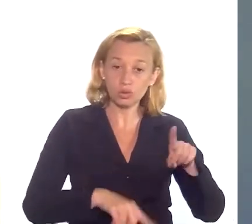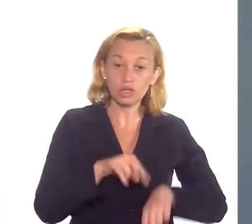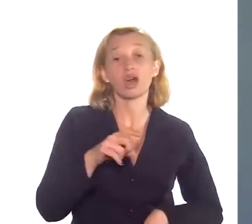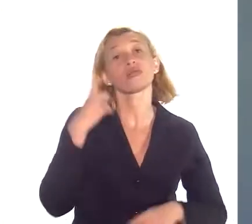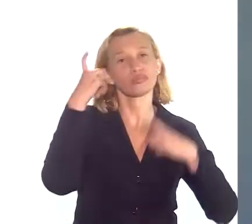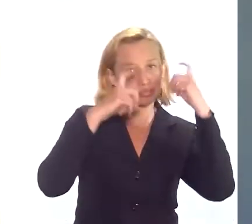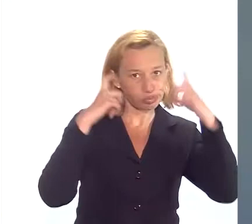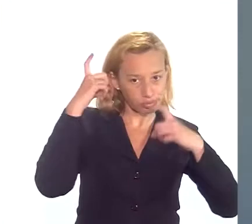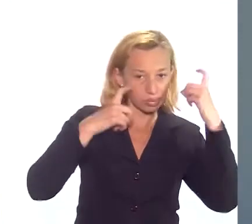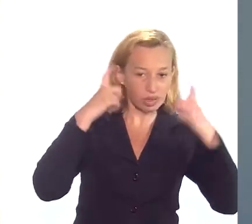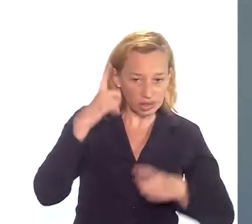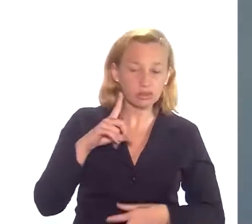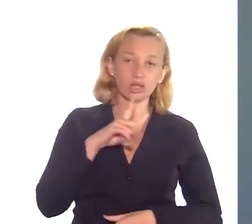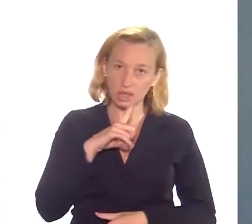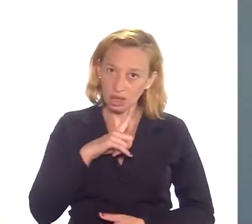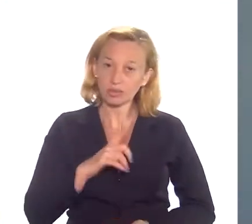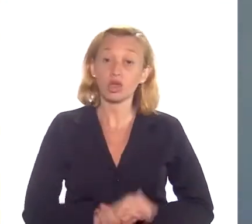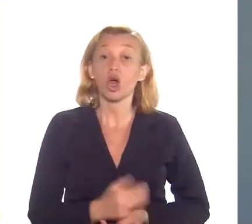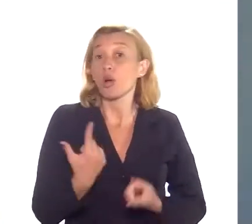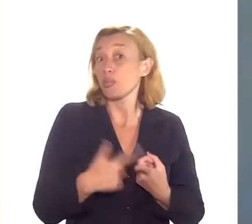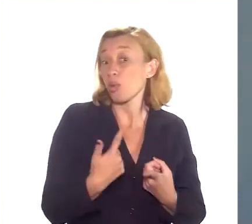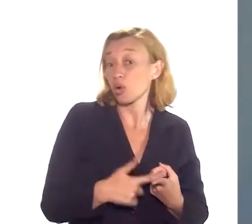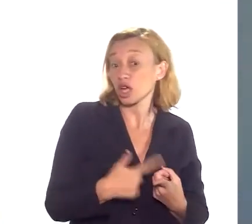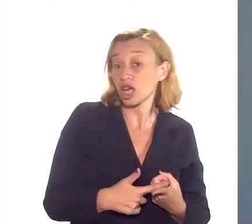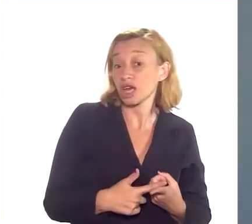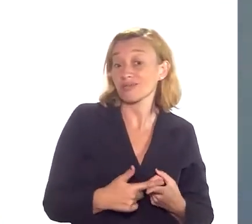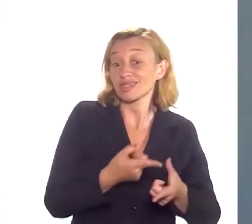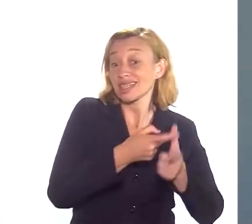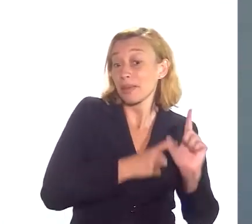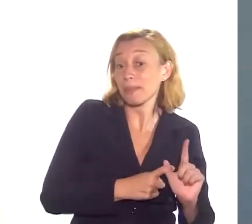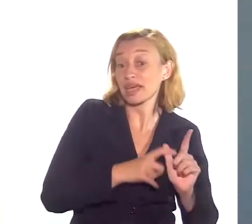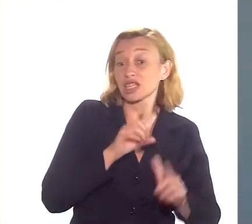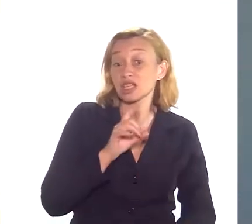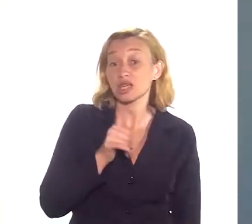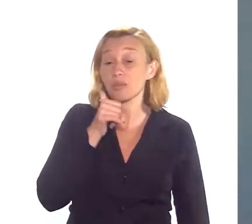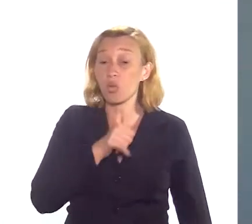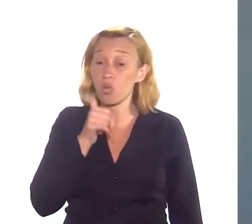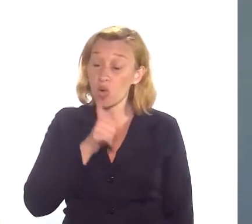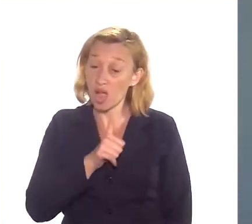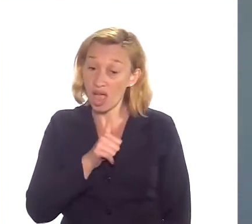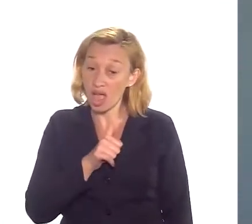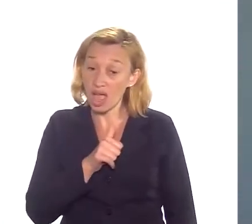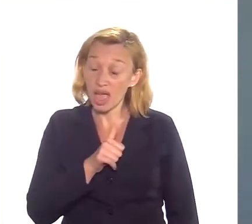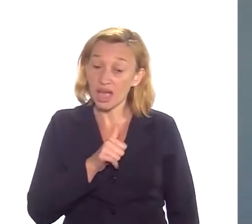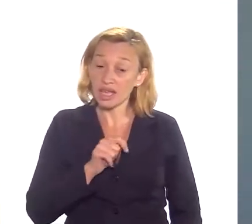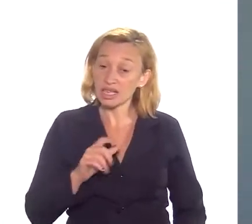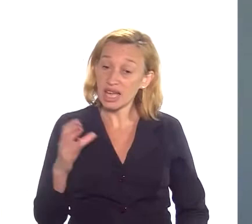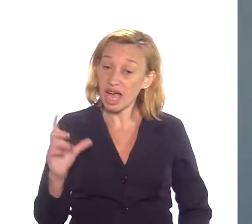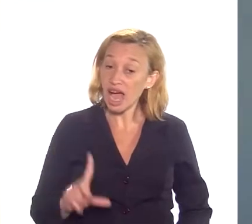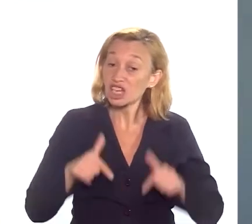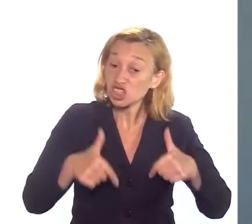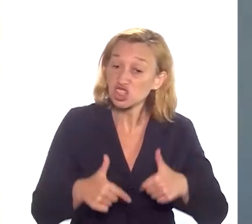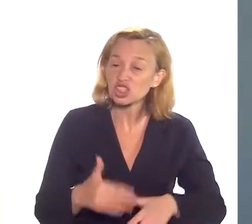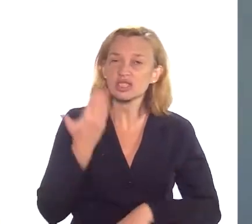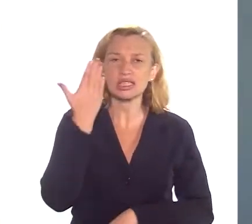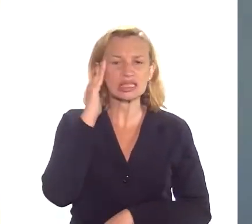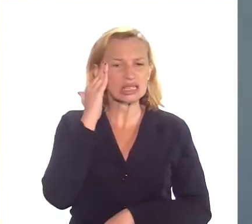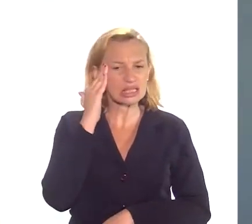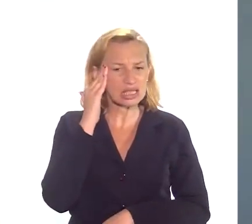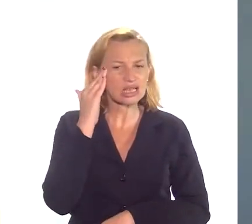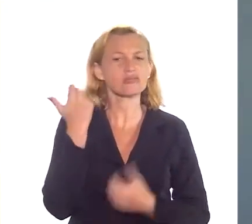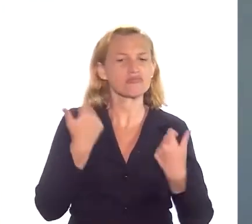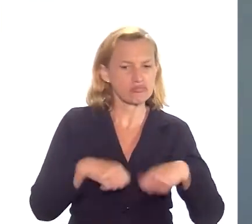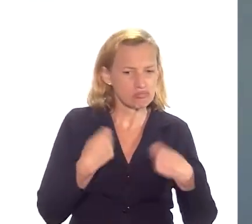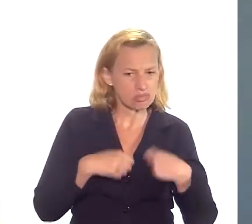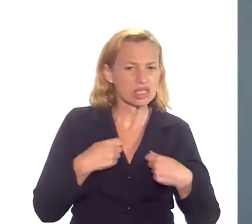nos negócios. Então, isso é uma preocupação que a gente tem, porque o que depende das mulheres, que é essa